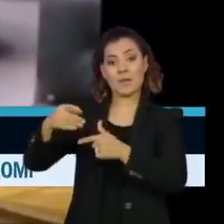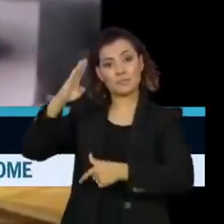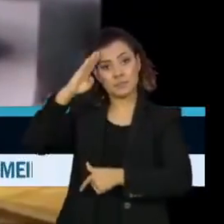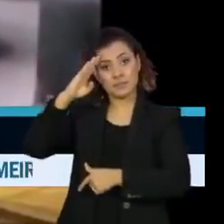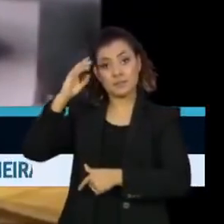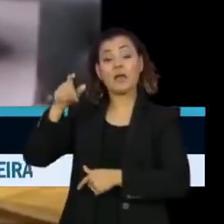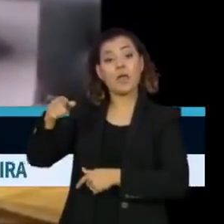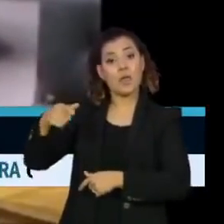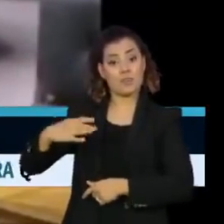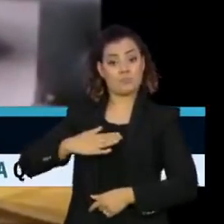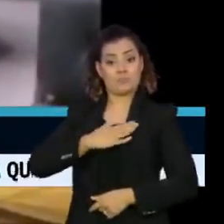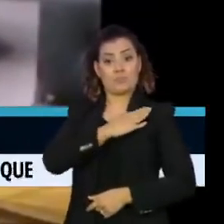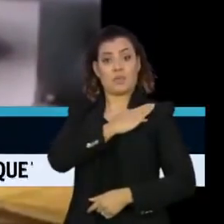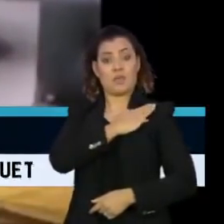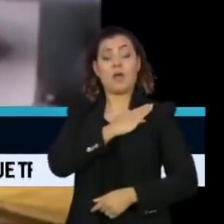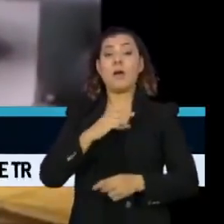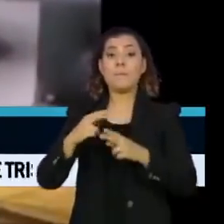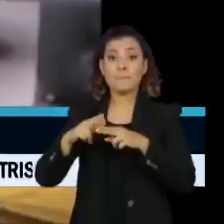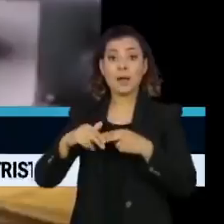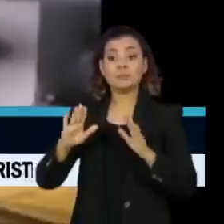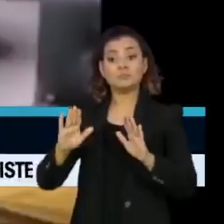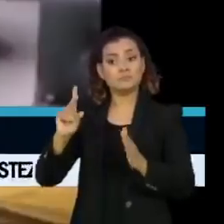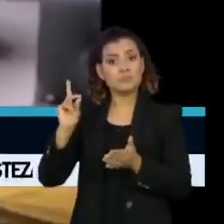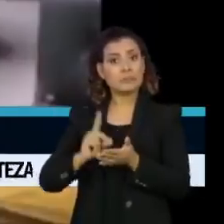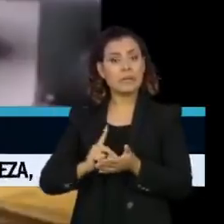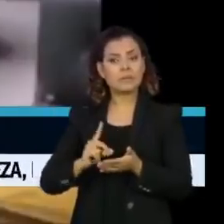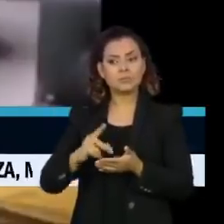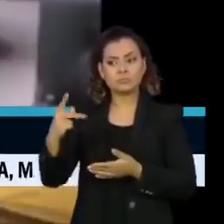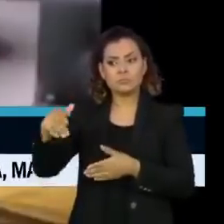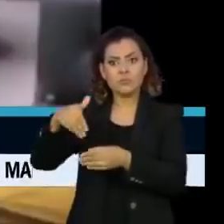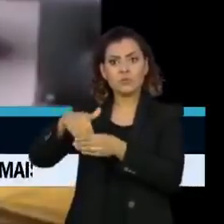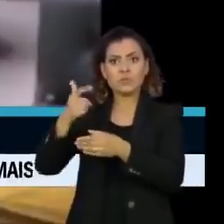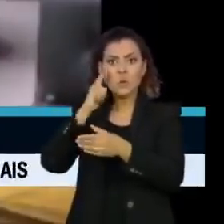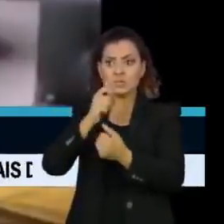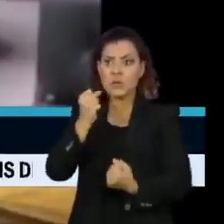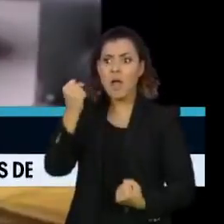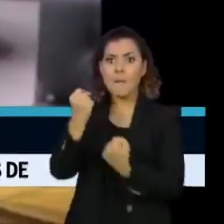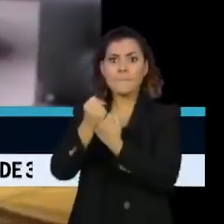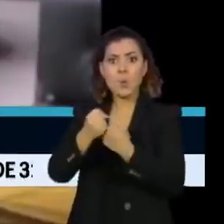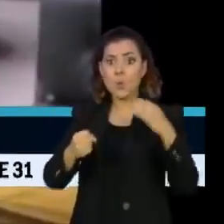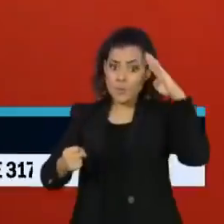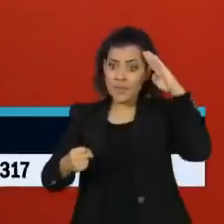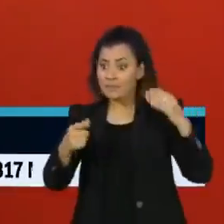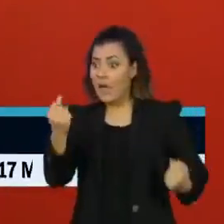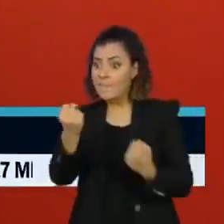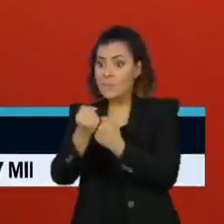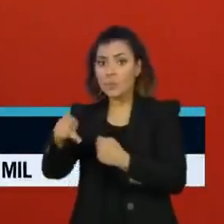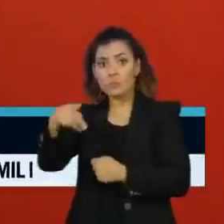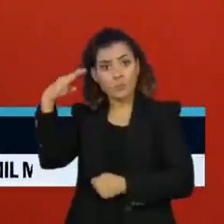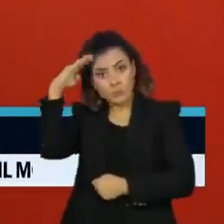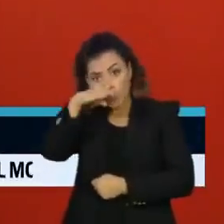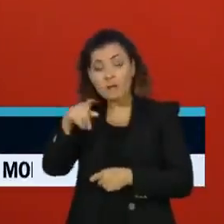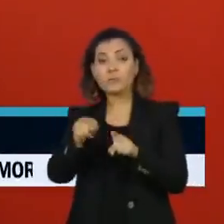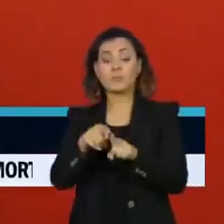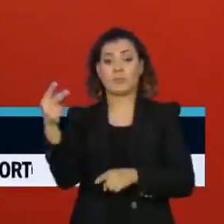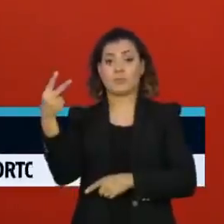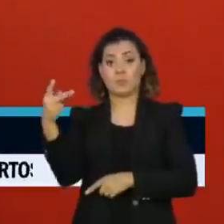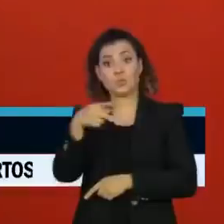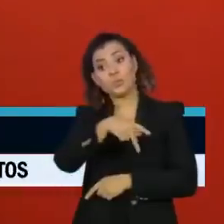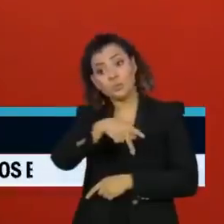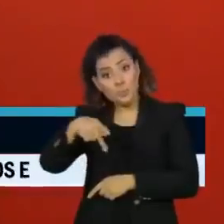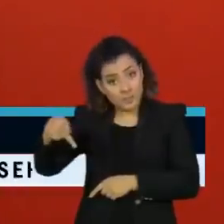ainda capitão, mas que teve na sua eleição grande apoio dos militares, tem um vice que é um general do